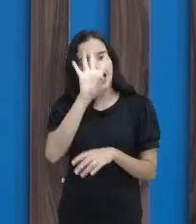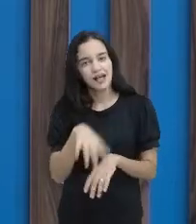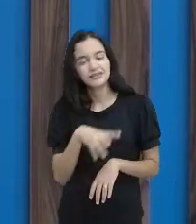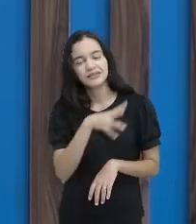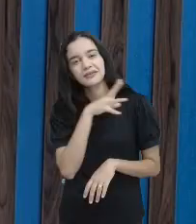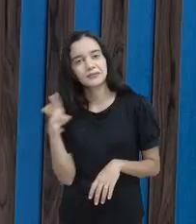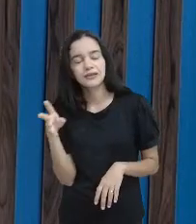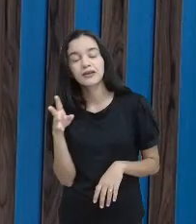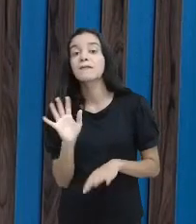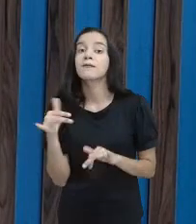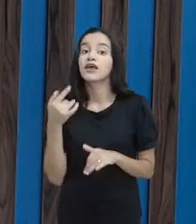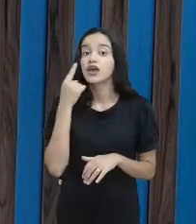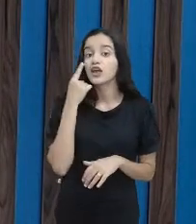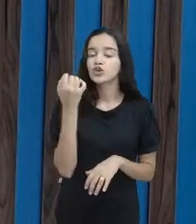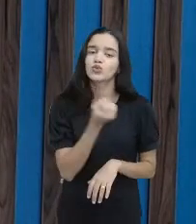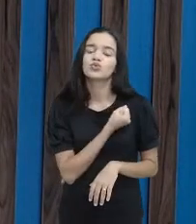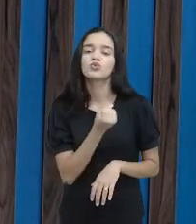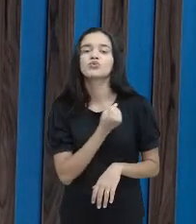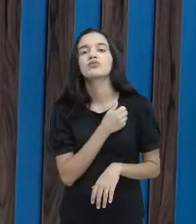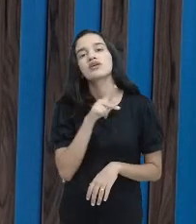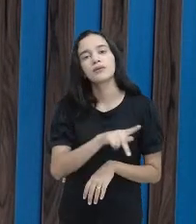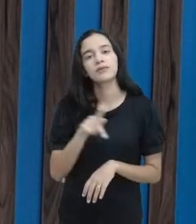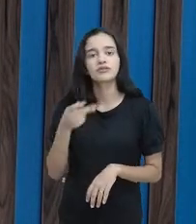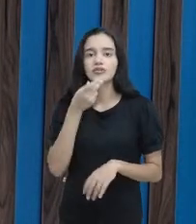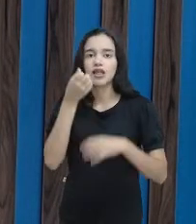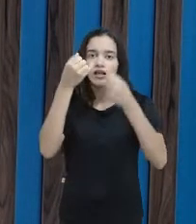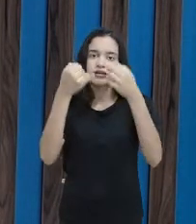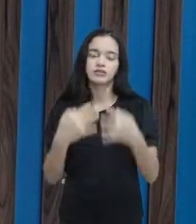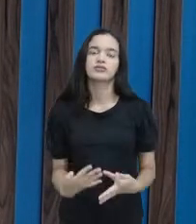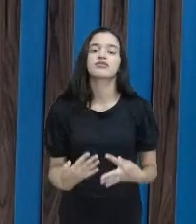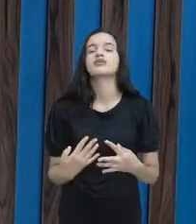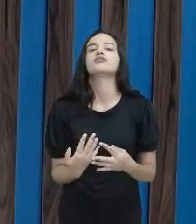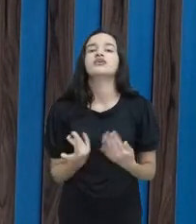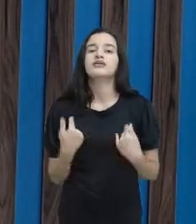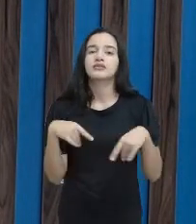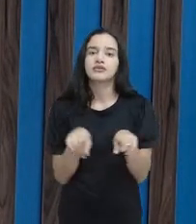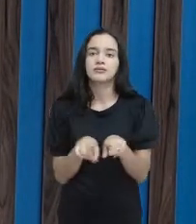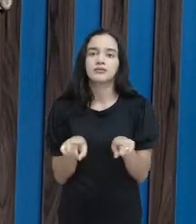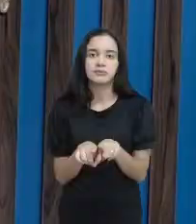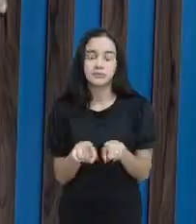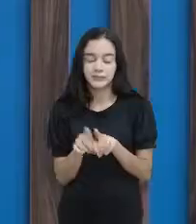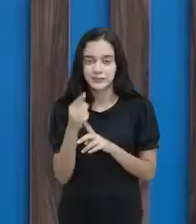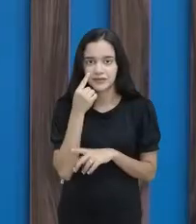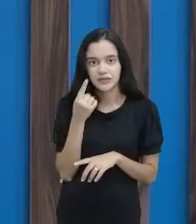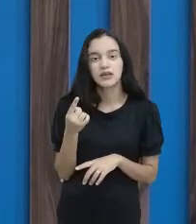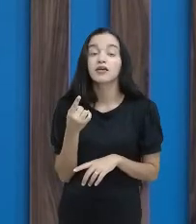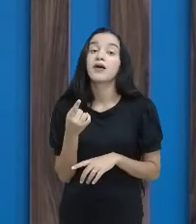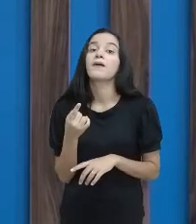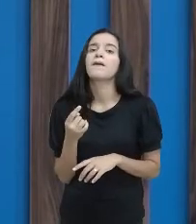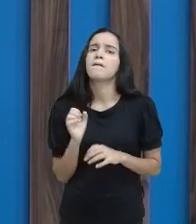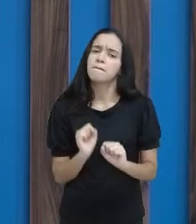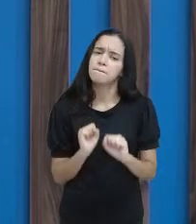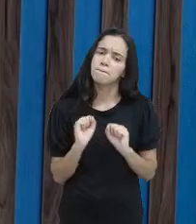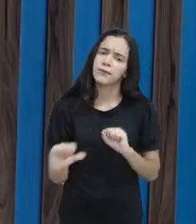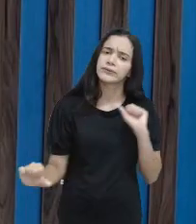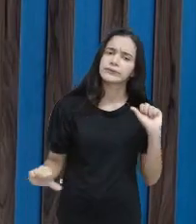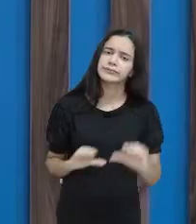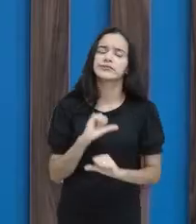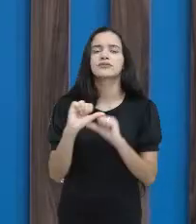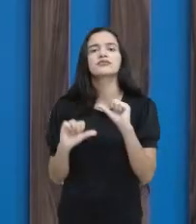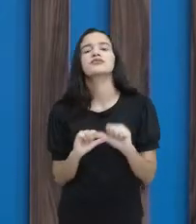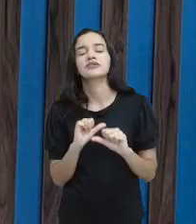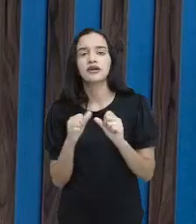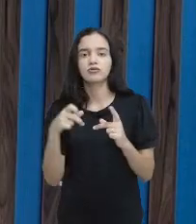isso, Carol? Aqueles números, né, que a professora Isabel está falando, né, do peso atômico, da massa, né, prof? Pois é, pode mudar ali, dentro